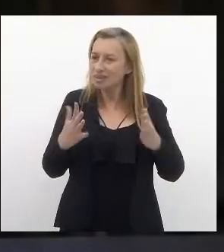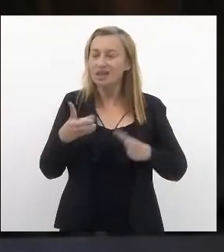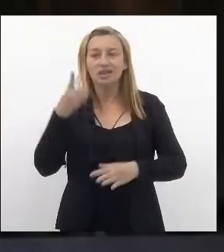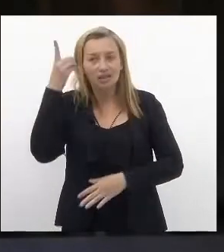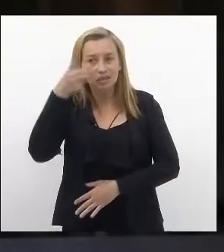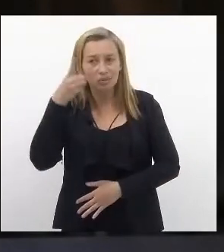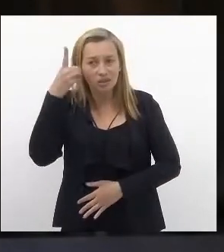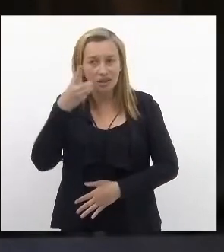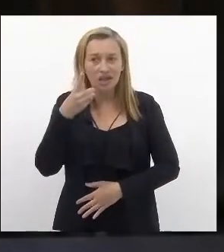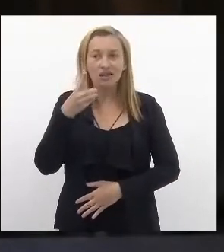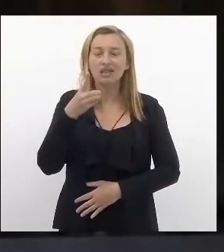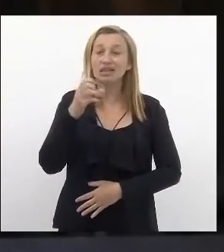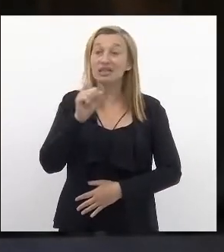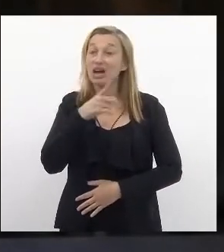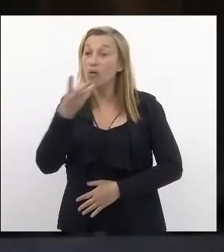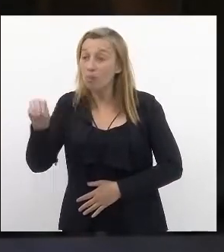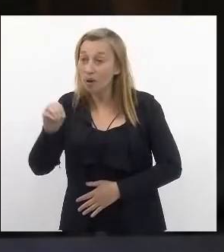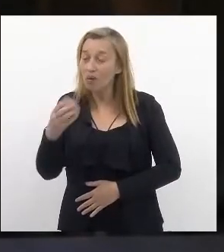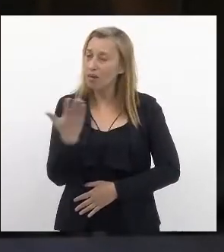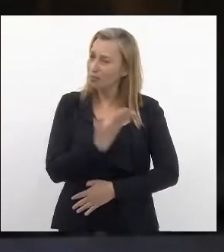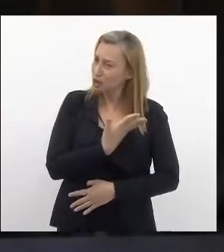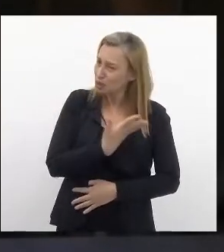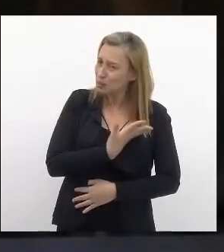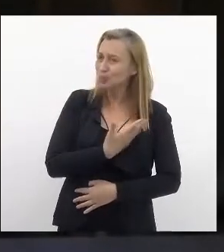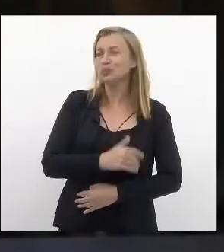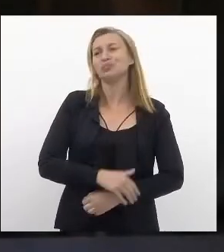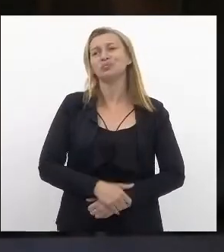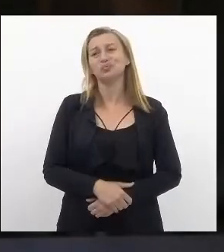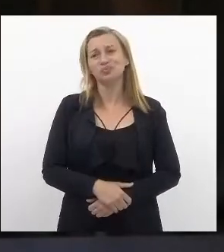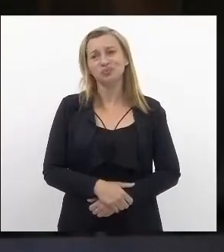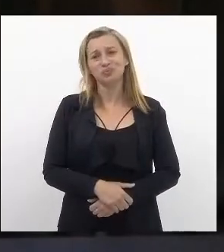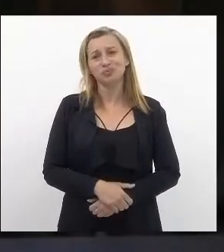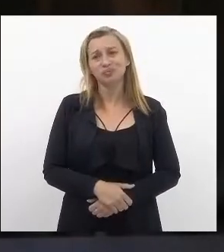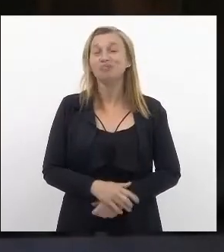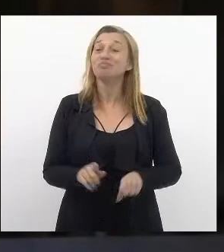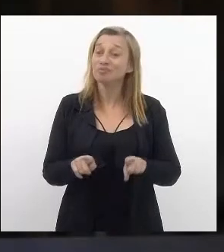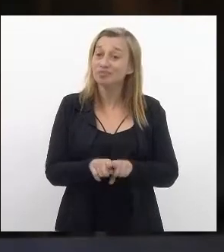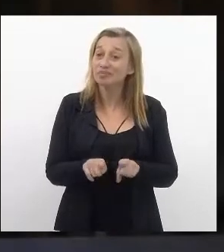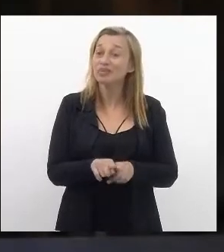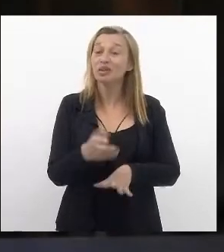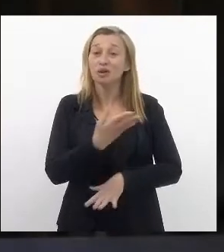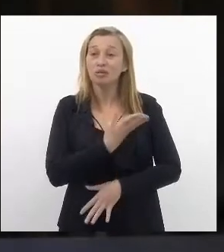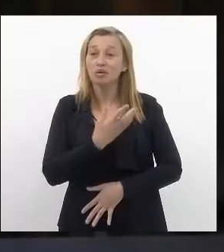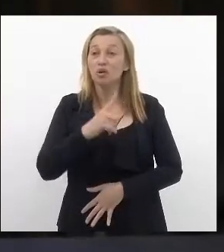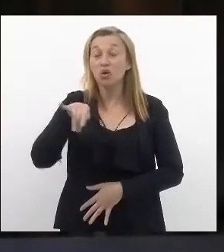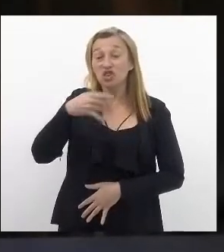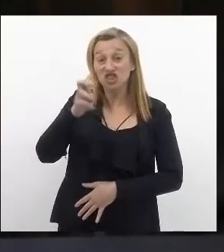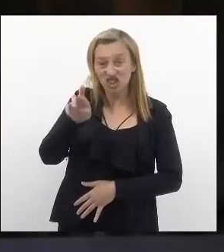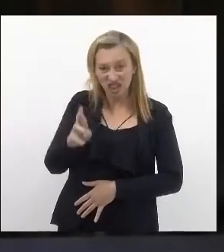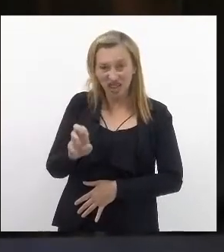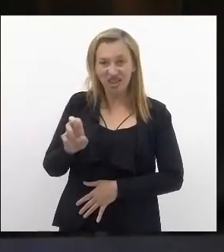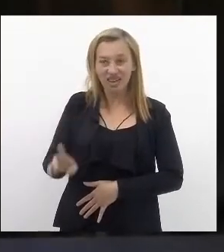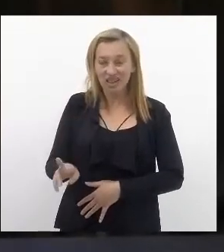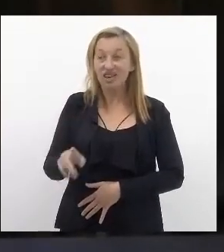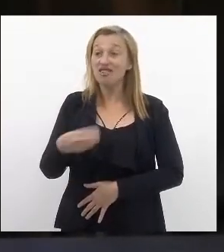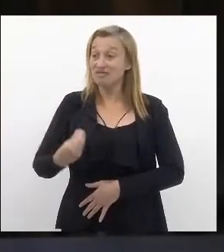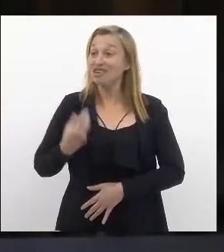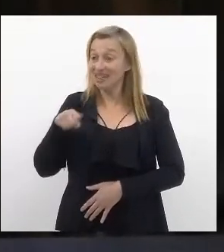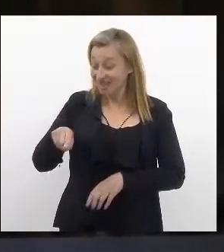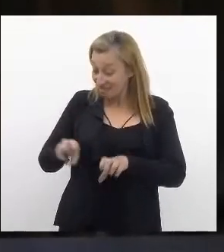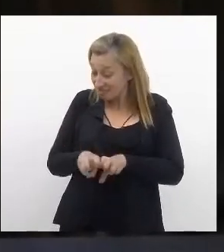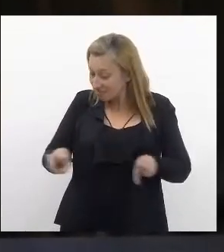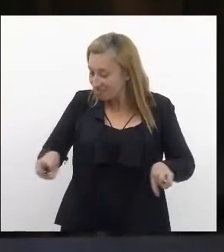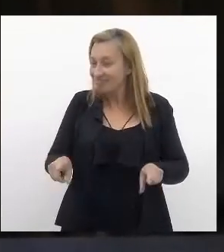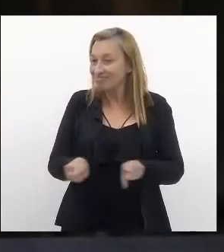Nilton Salomão, nosso companheiro, querido amigo, cumprimentar o amigo Roger Bacilo, que está aqui à mesa